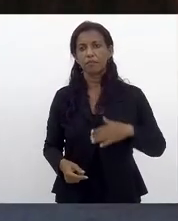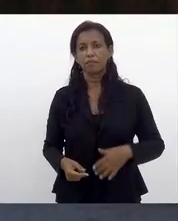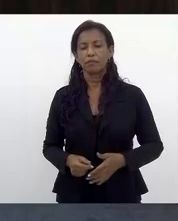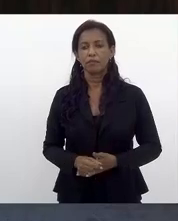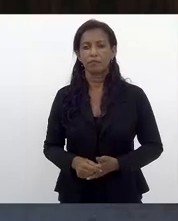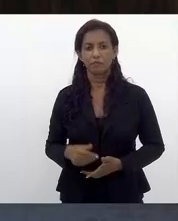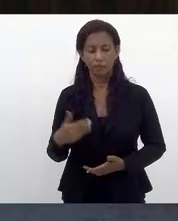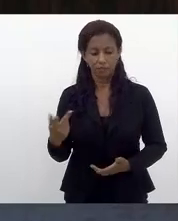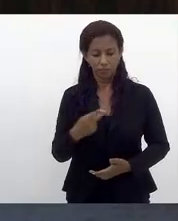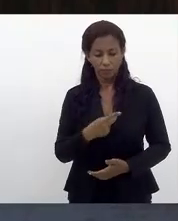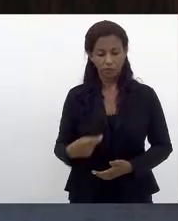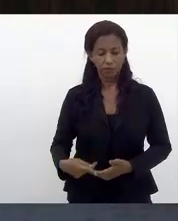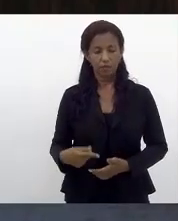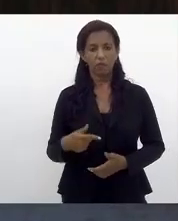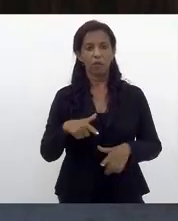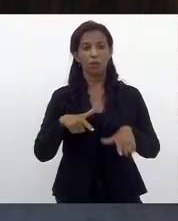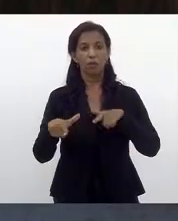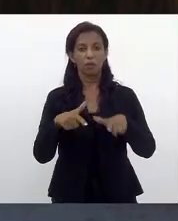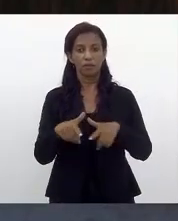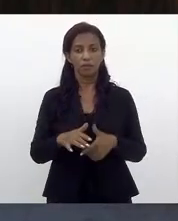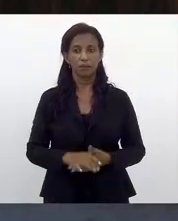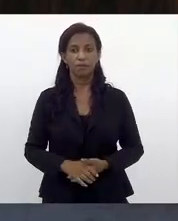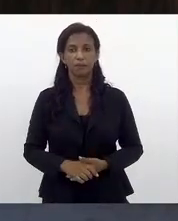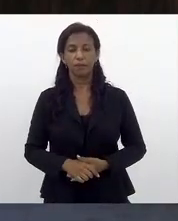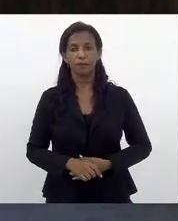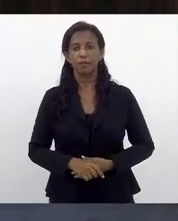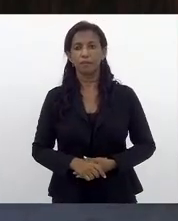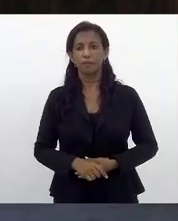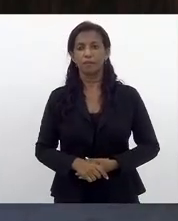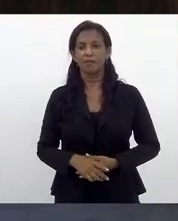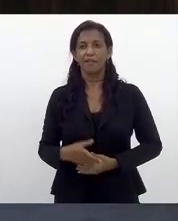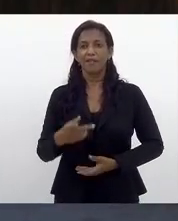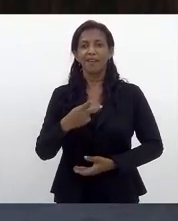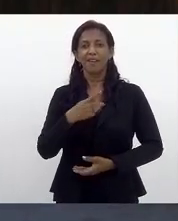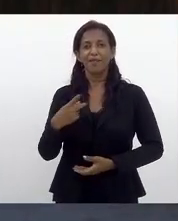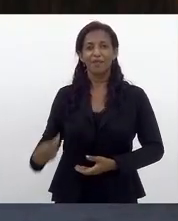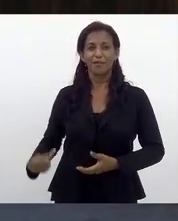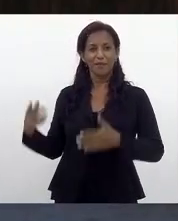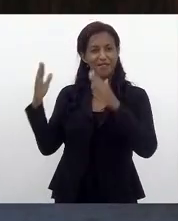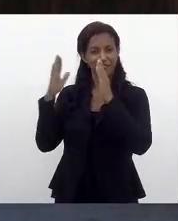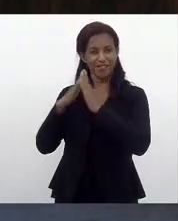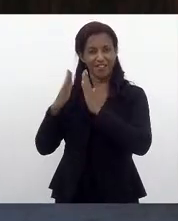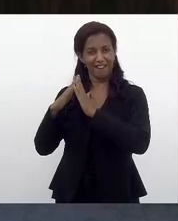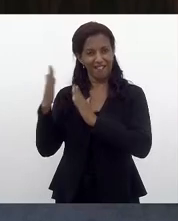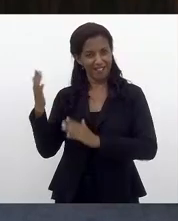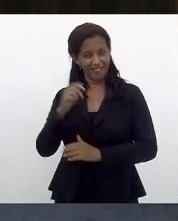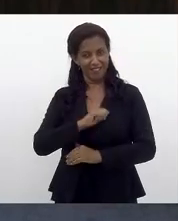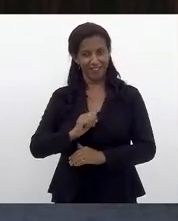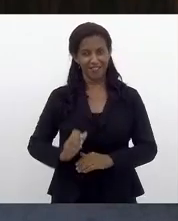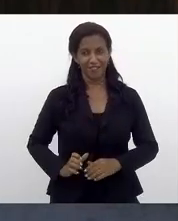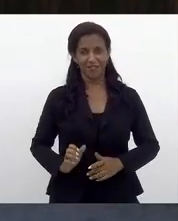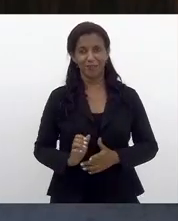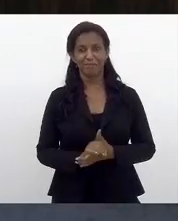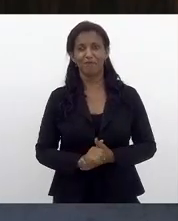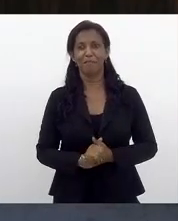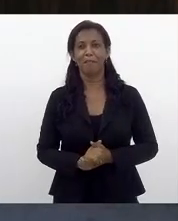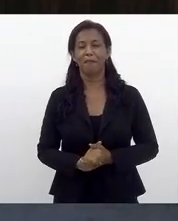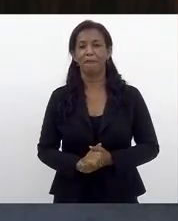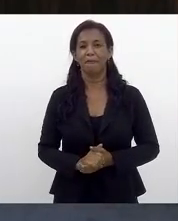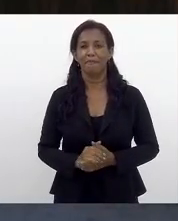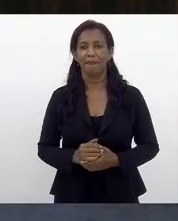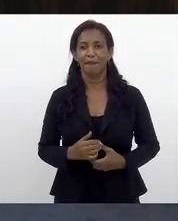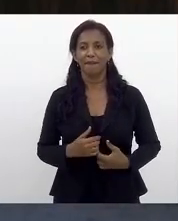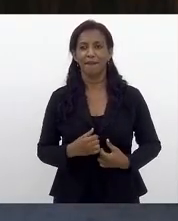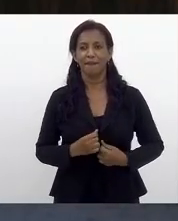o seu presidente dos trabalhos seu presidente da casa Deputado Décio Vianna e eu